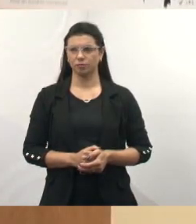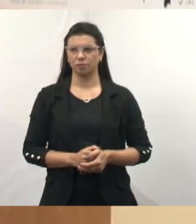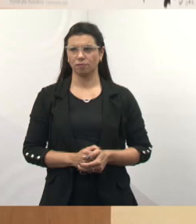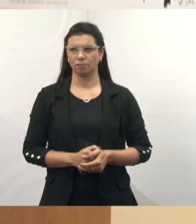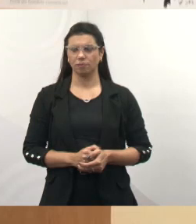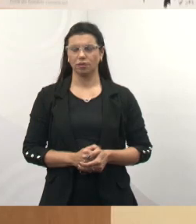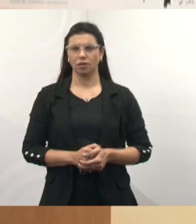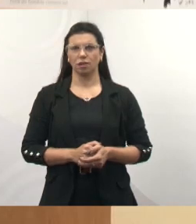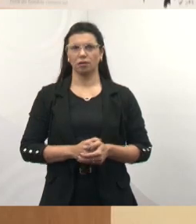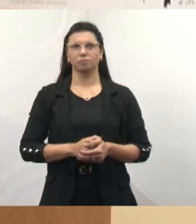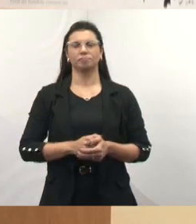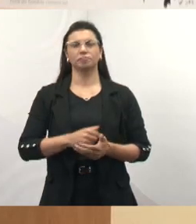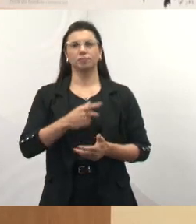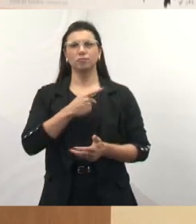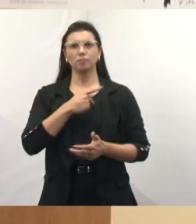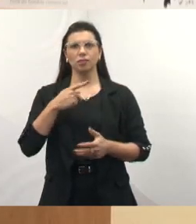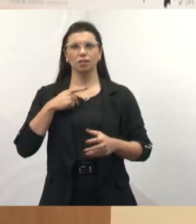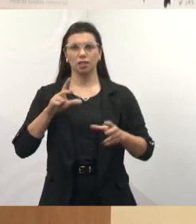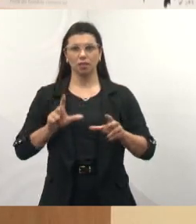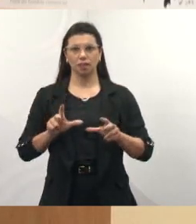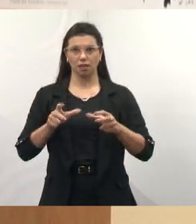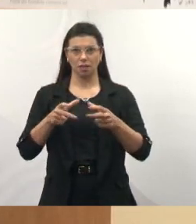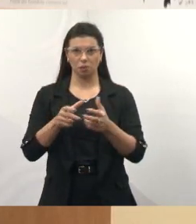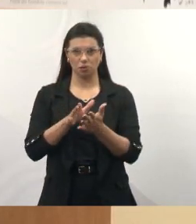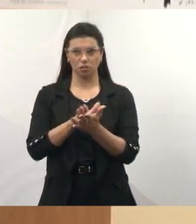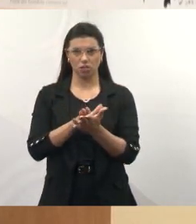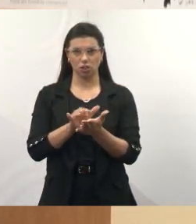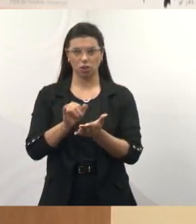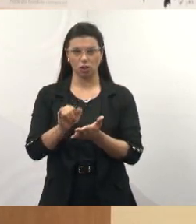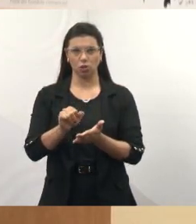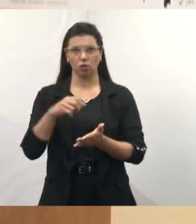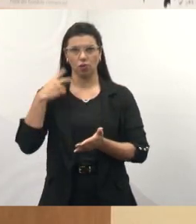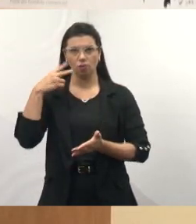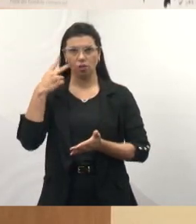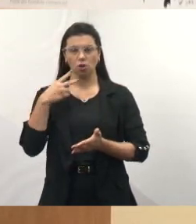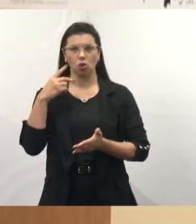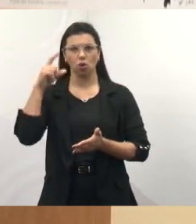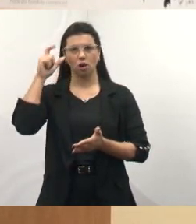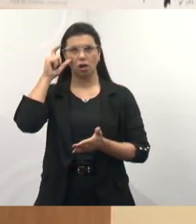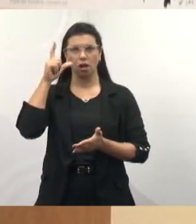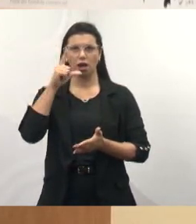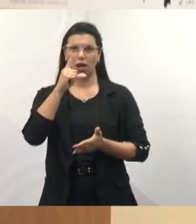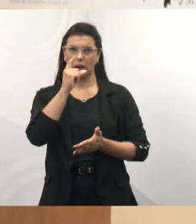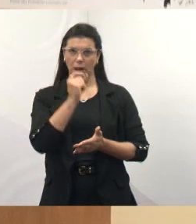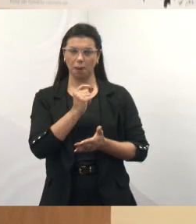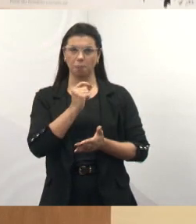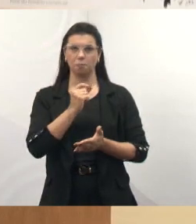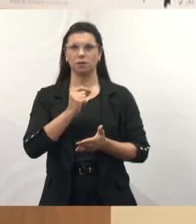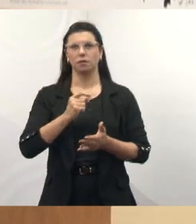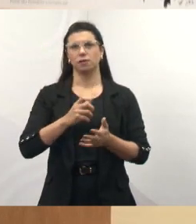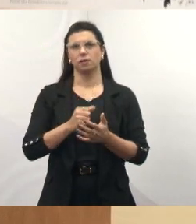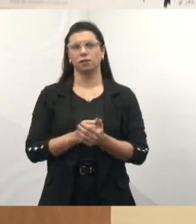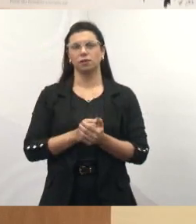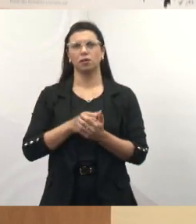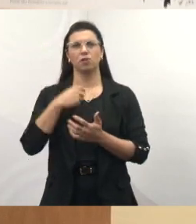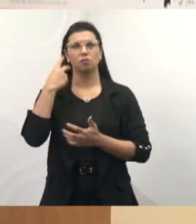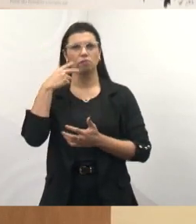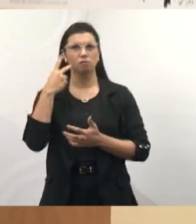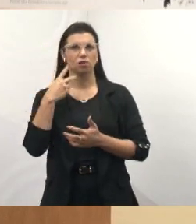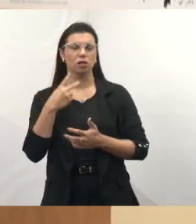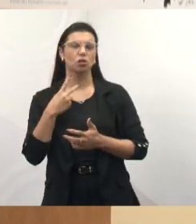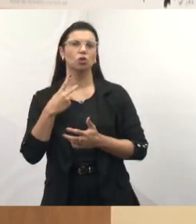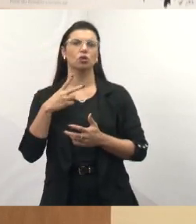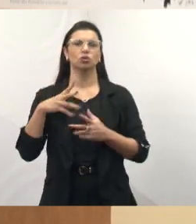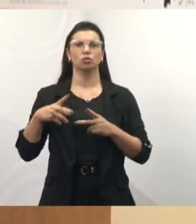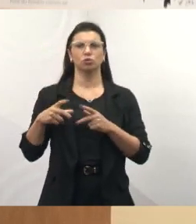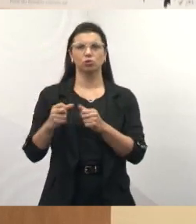Excelentíssimo senhor presidente da Câmara Municipal de Jacareí, vereador Abner Rosa, ilustríssimos senhores vereadores e